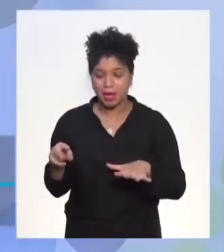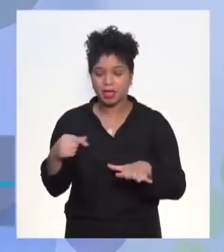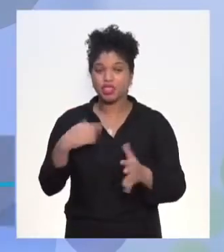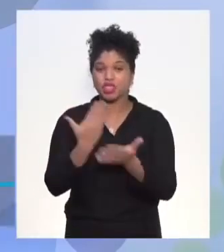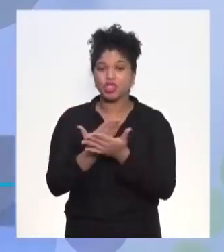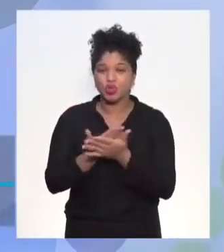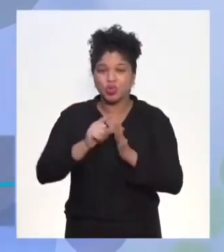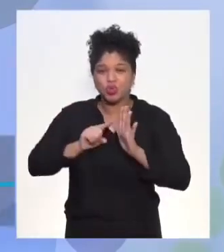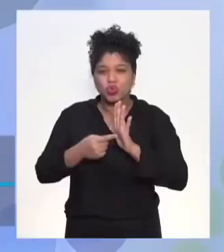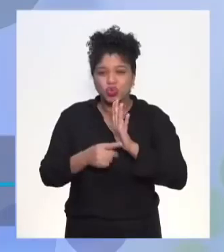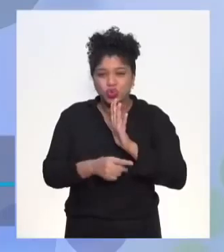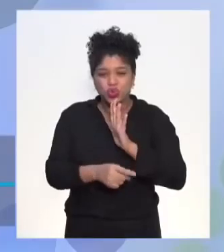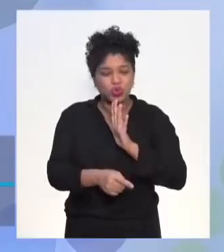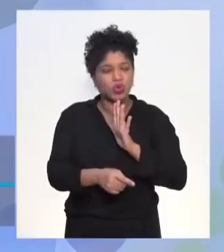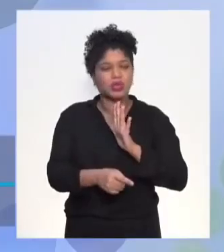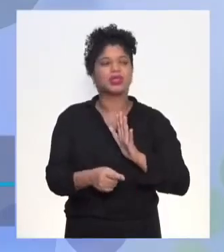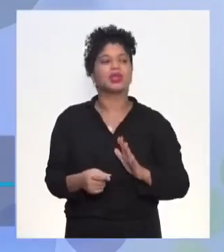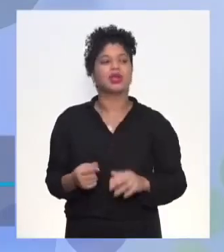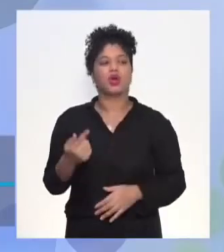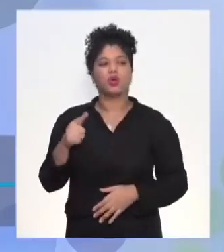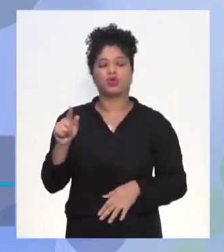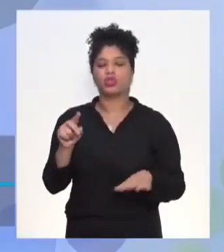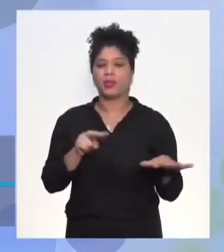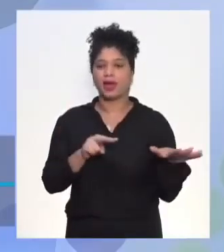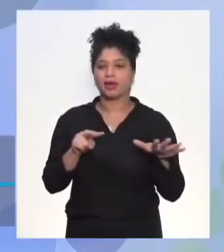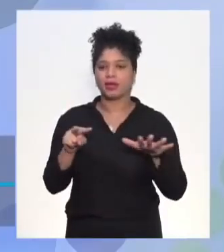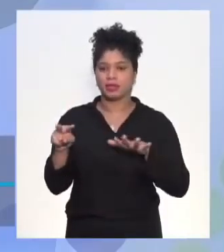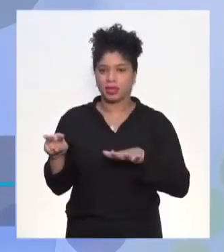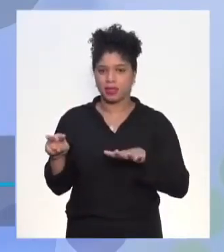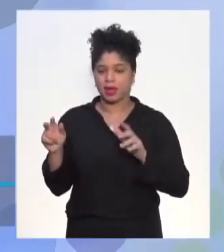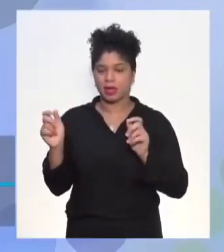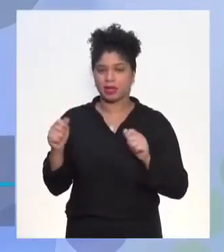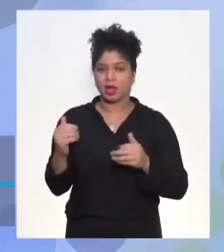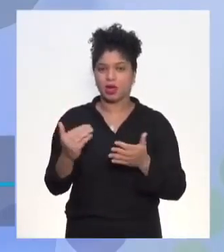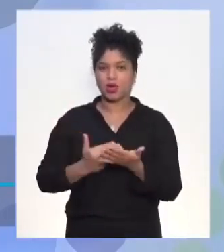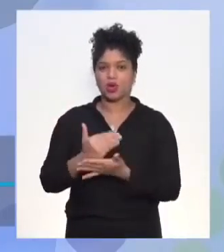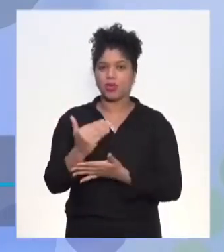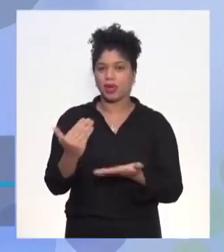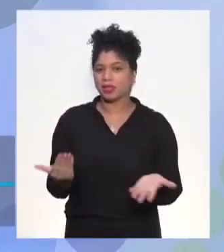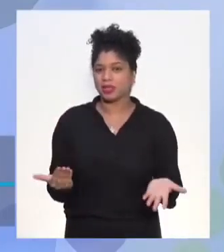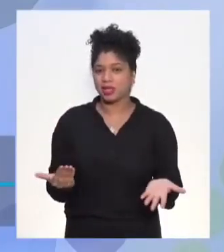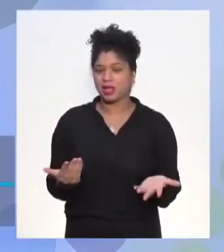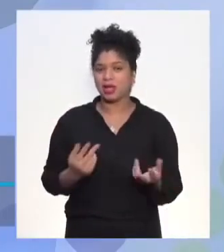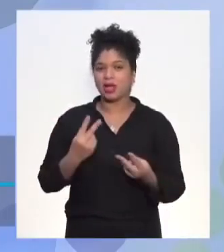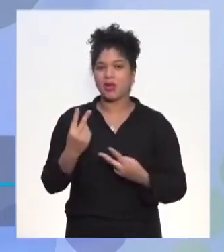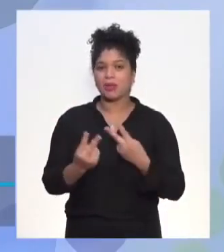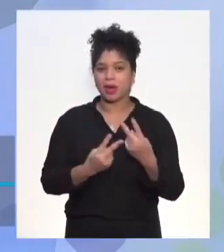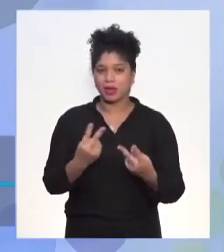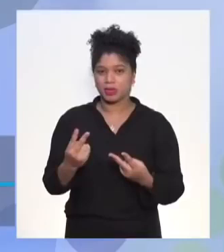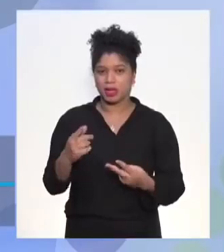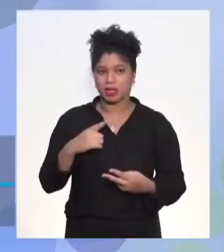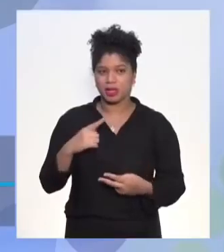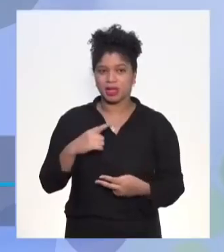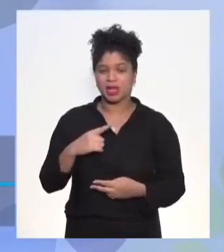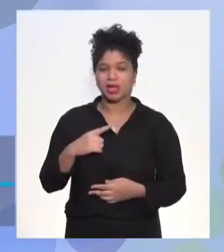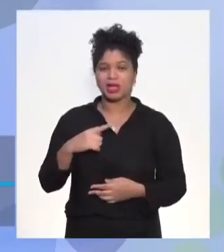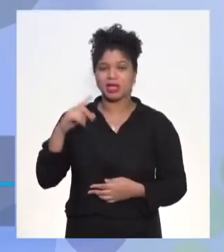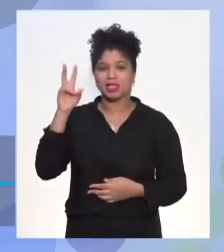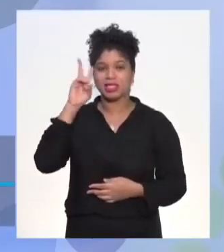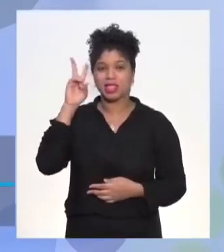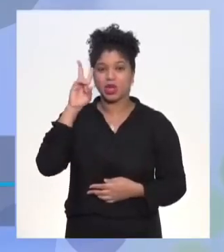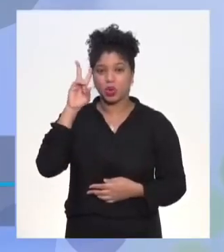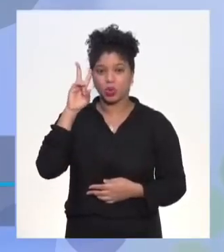a última semana do bimestre, antes de começarmos o segundo bimestre, que vamos iniciar já na segunda-feira da semana que vem, aqui